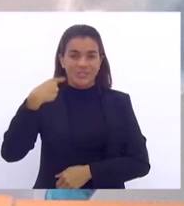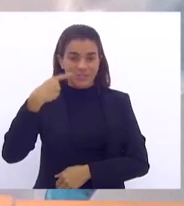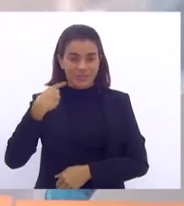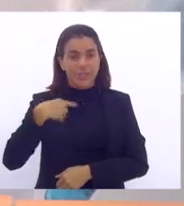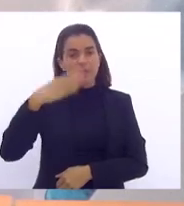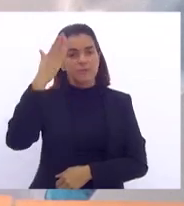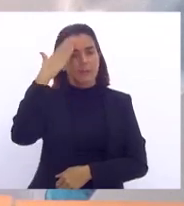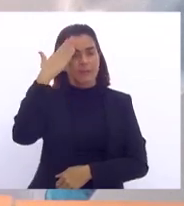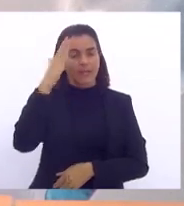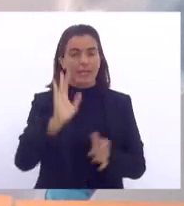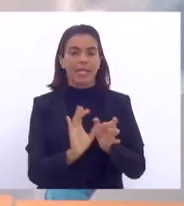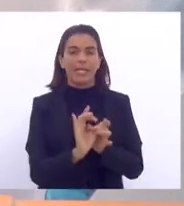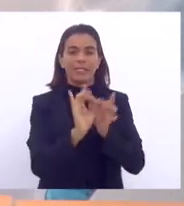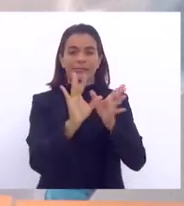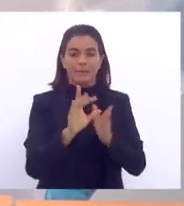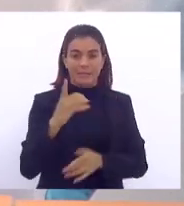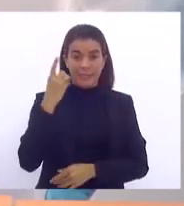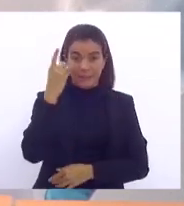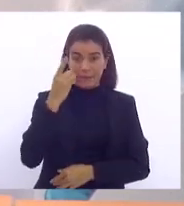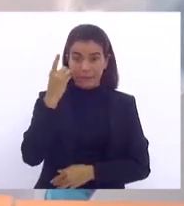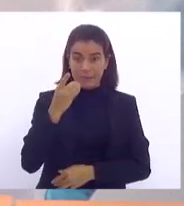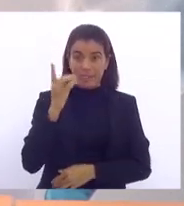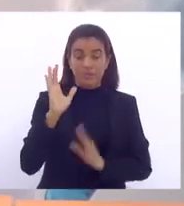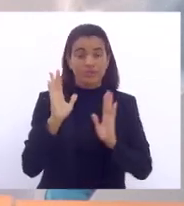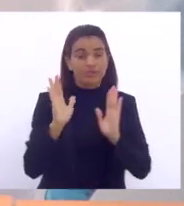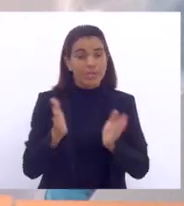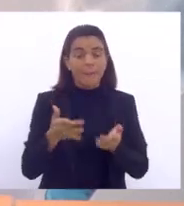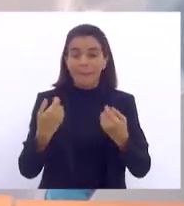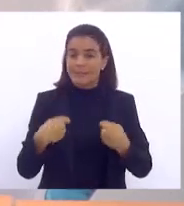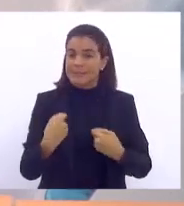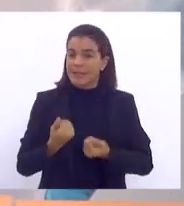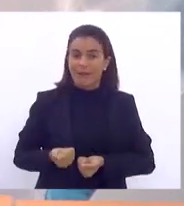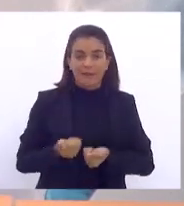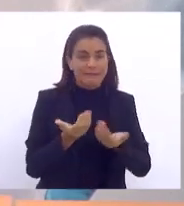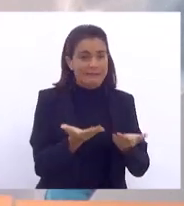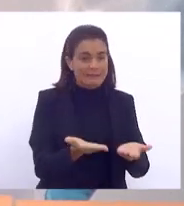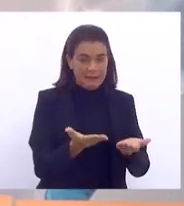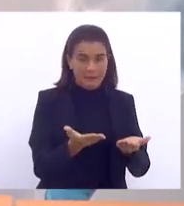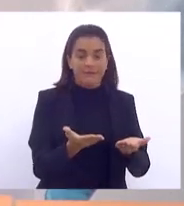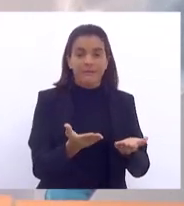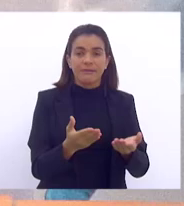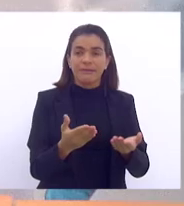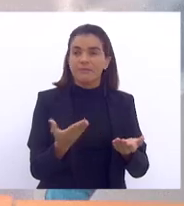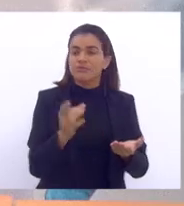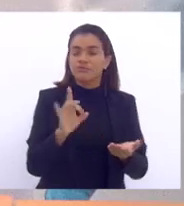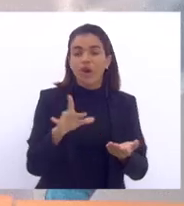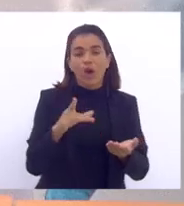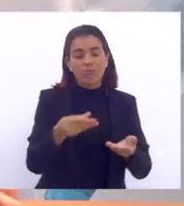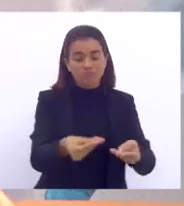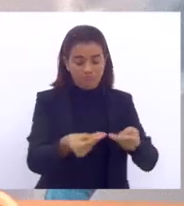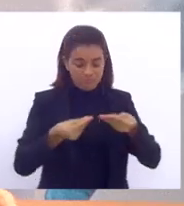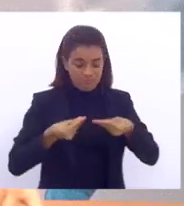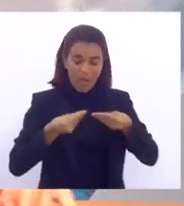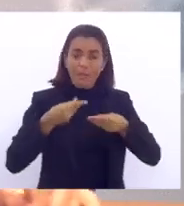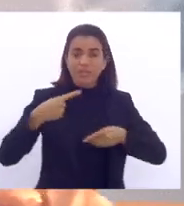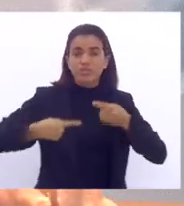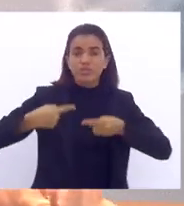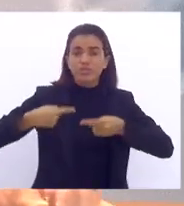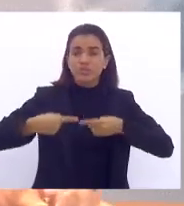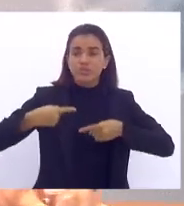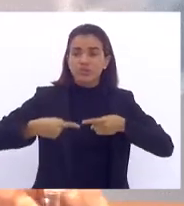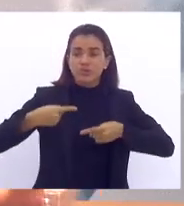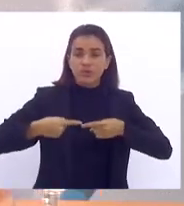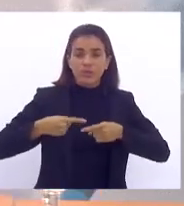liberdade dos deputados já era para ter sido dada de ofício e enviada a matéria aqui apenas pra gente discutir a questão